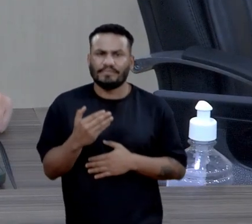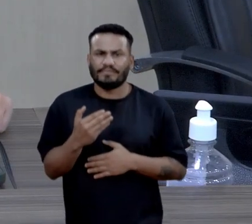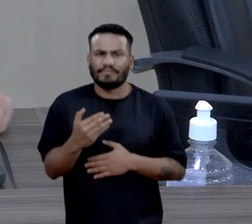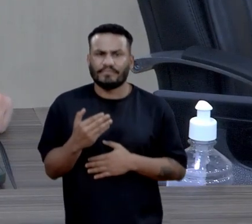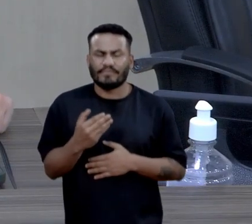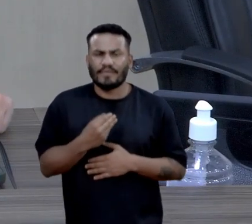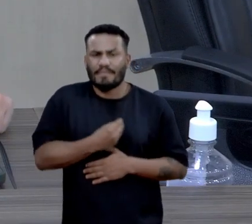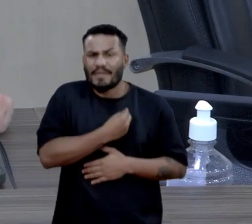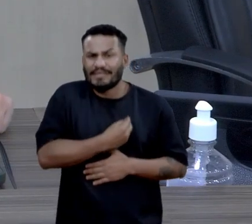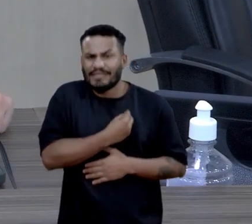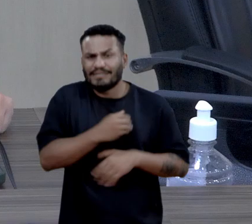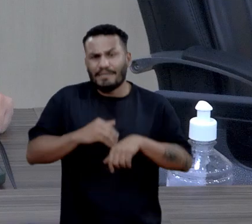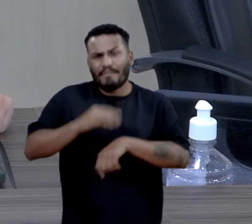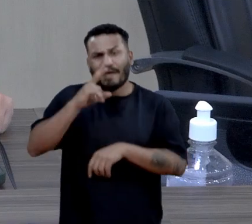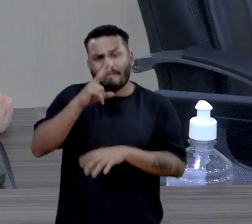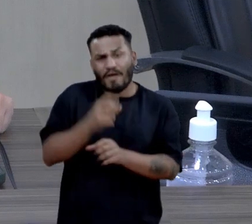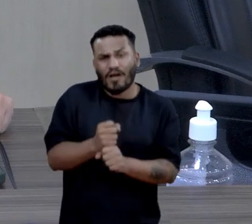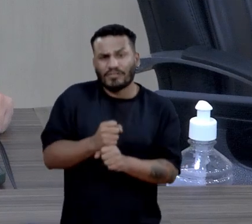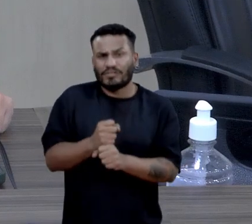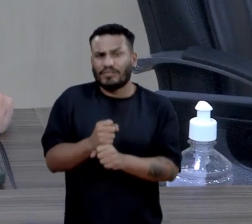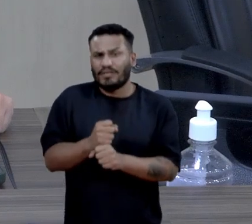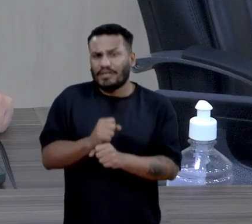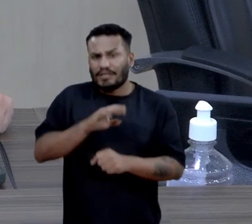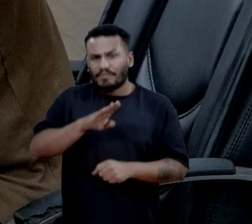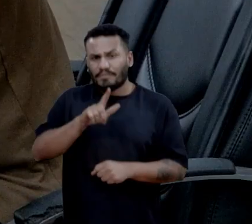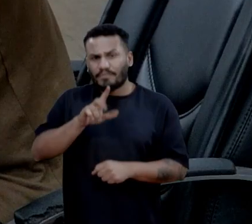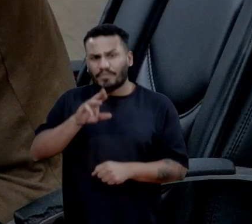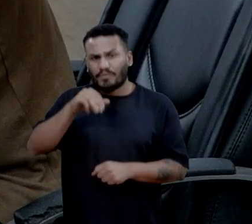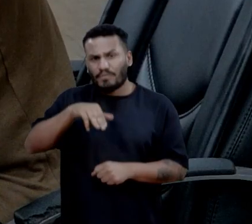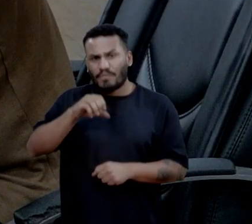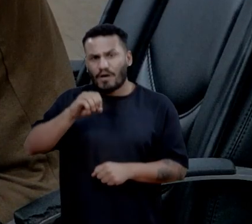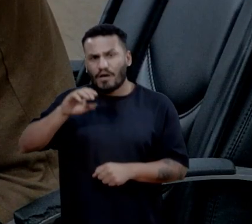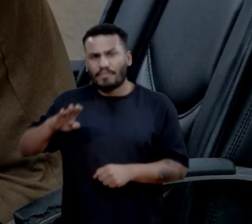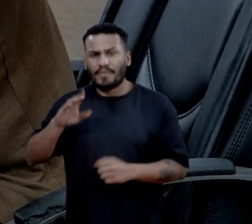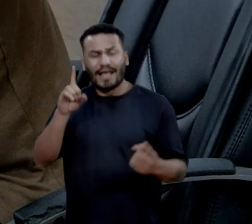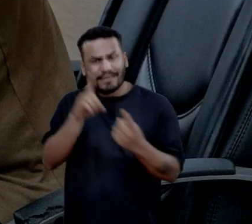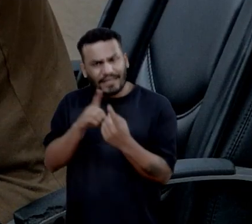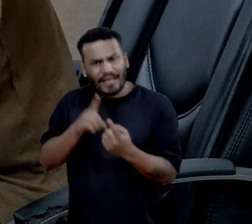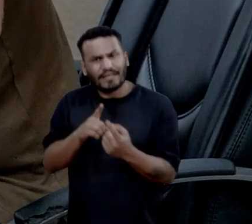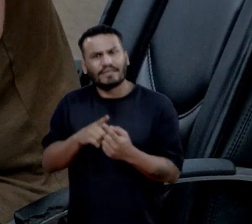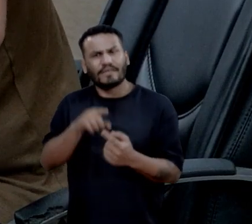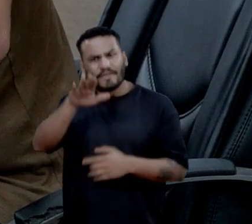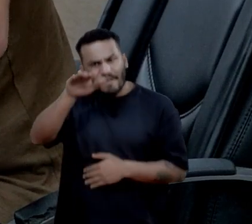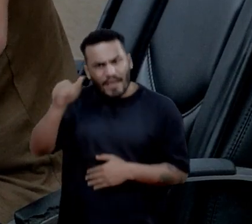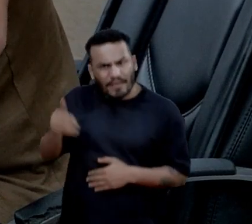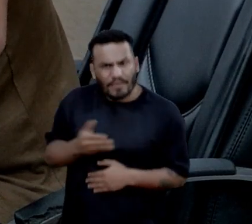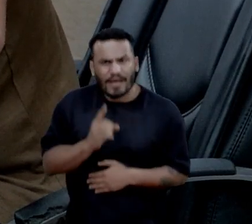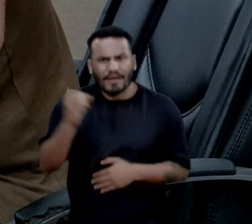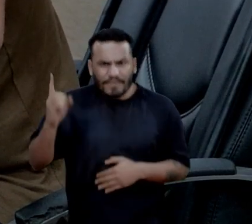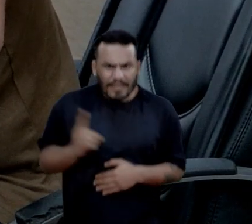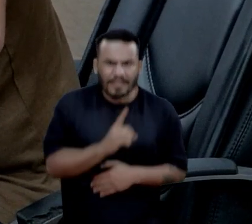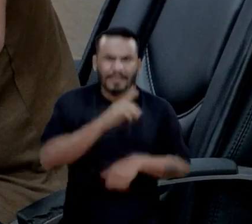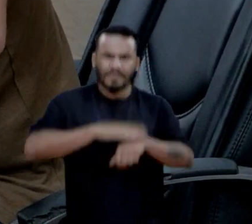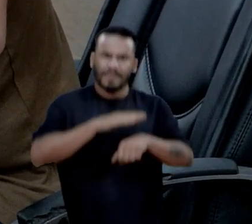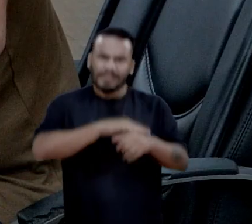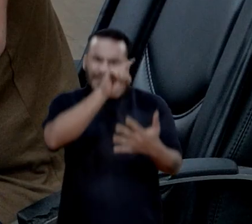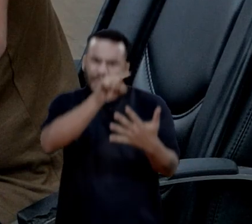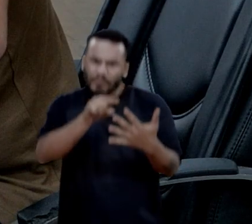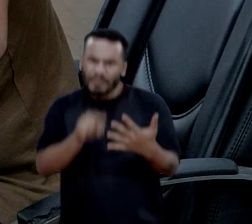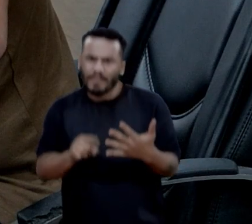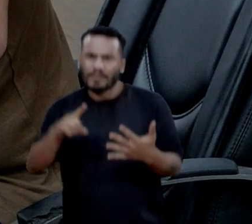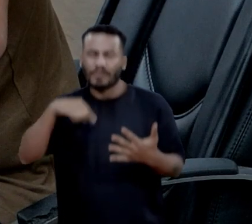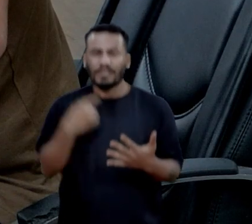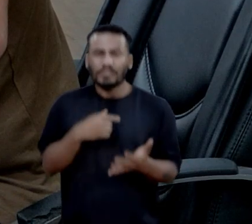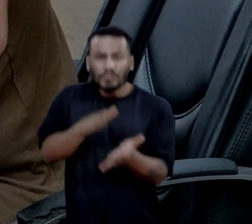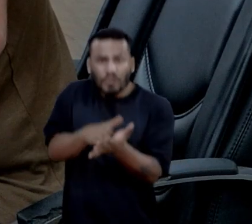presença mais forte da própria Blumob para que ela atenda os nossos pedidos, venham aqui fazer esses apontamentos que a gente